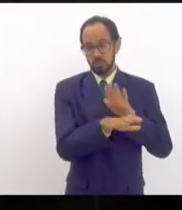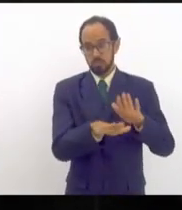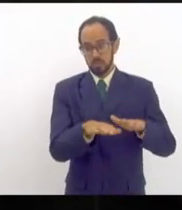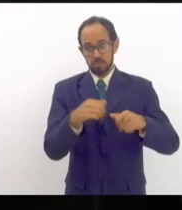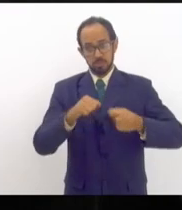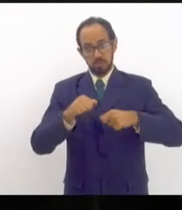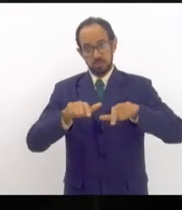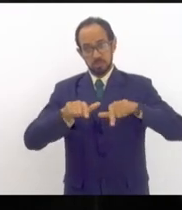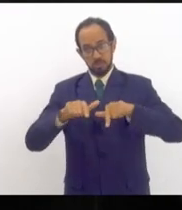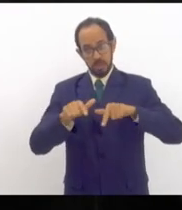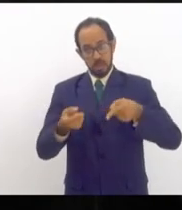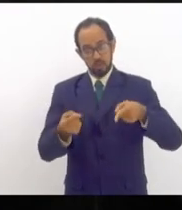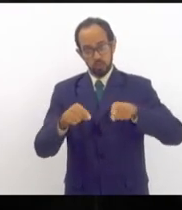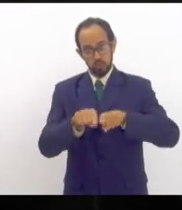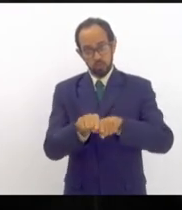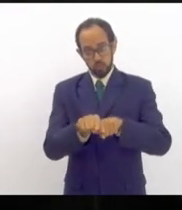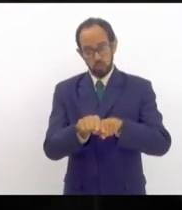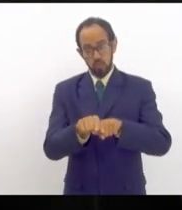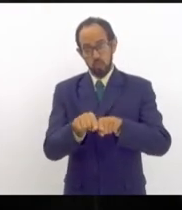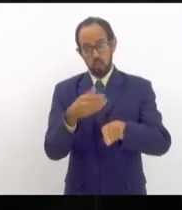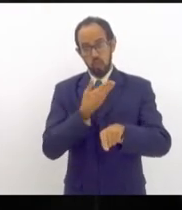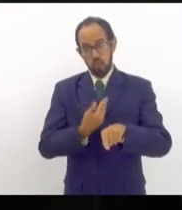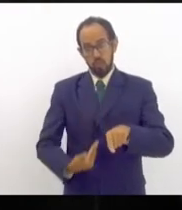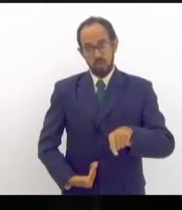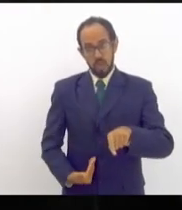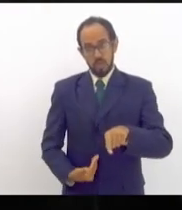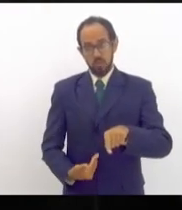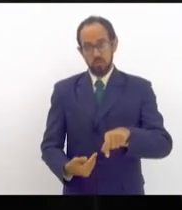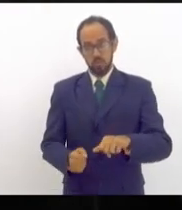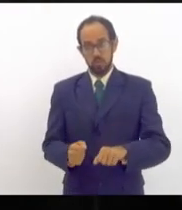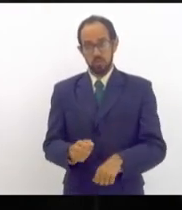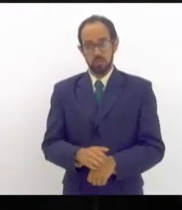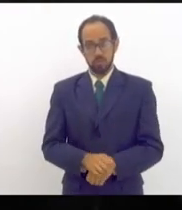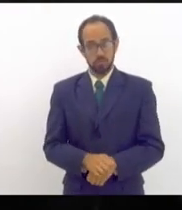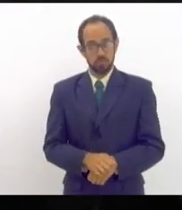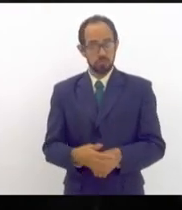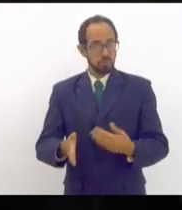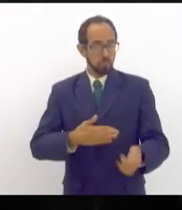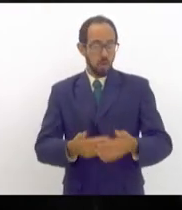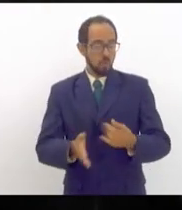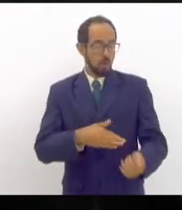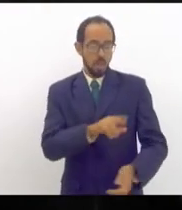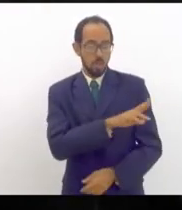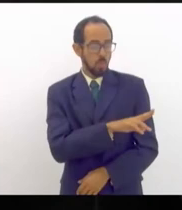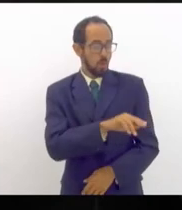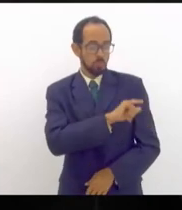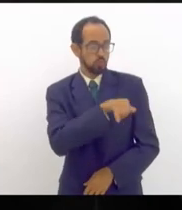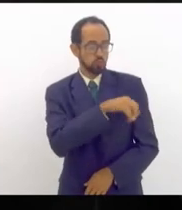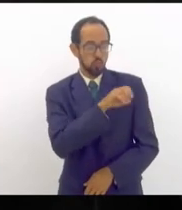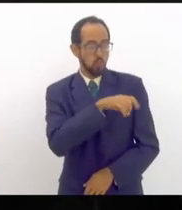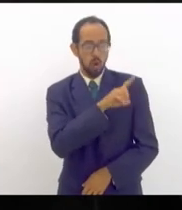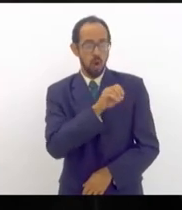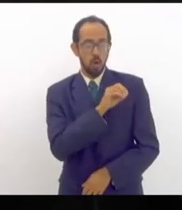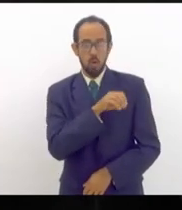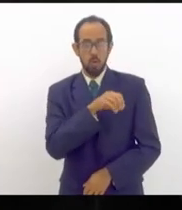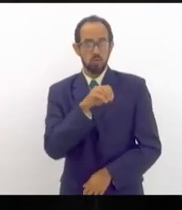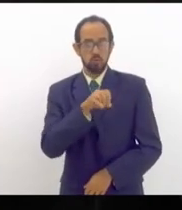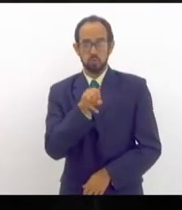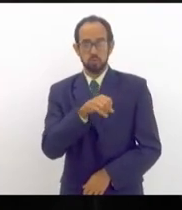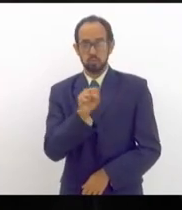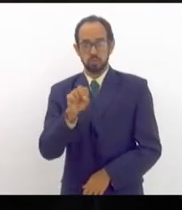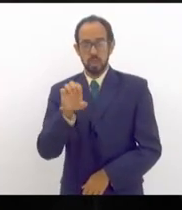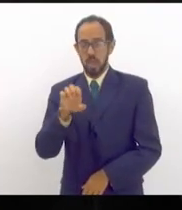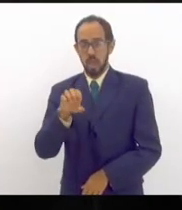trabalhar junto com o governo que for eleito chama-se ele João José o Manuel tem que trabalhar